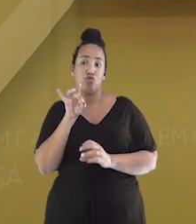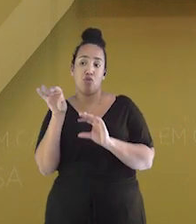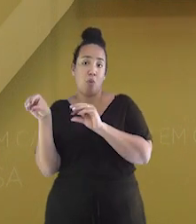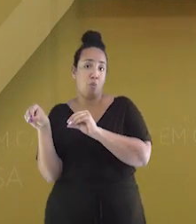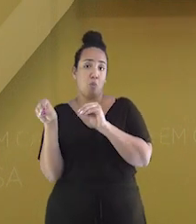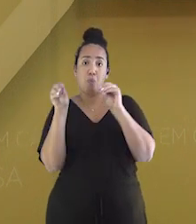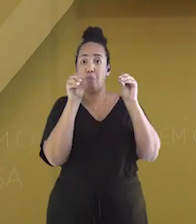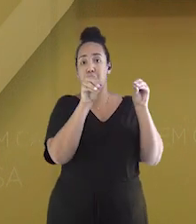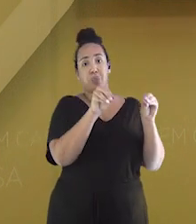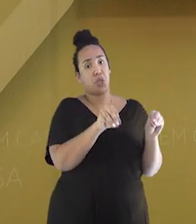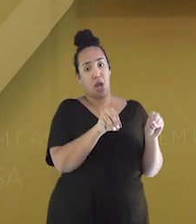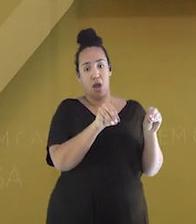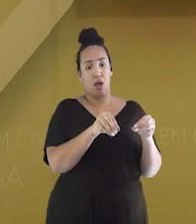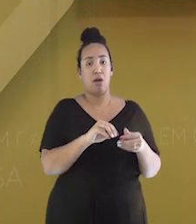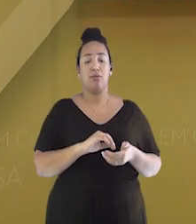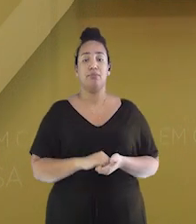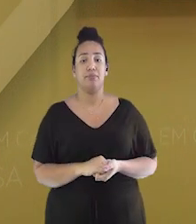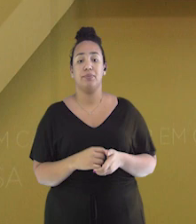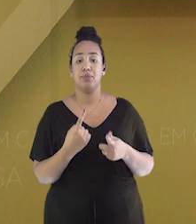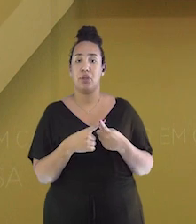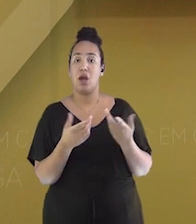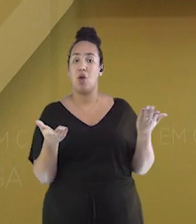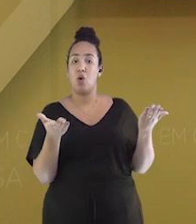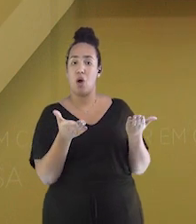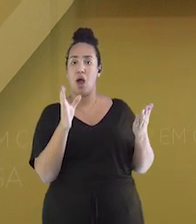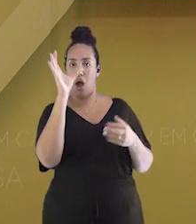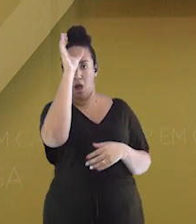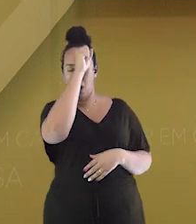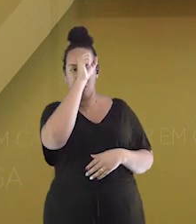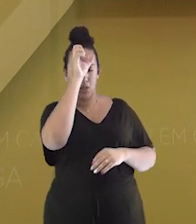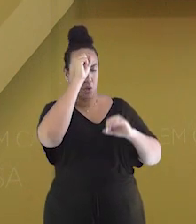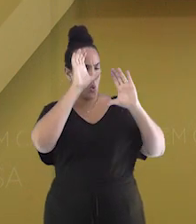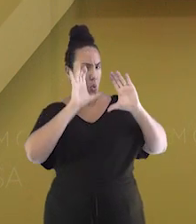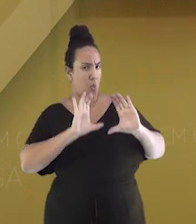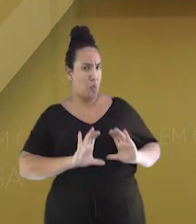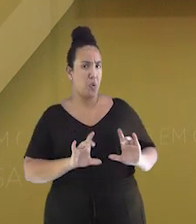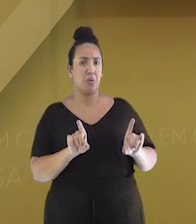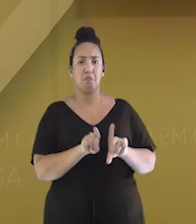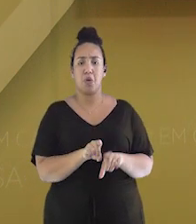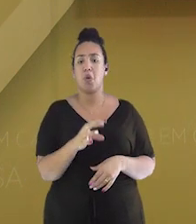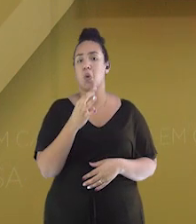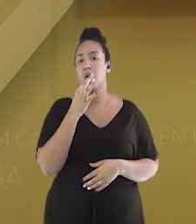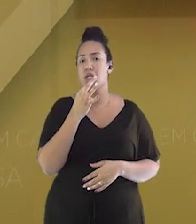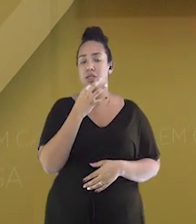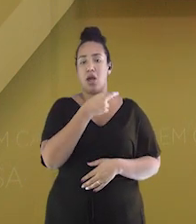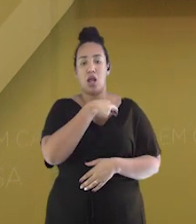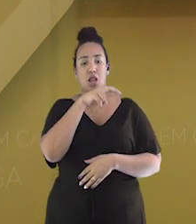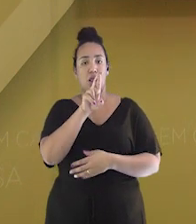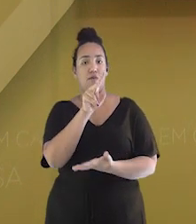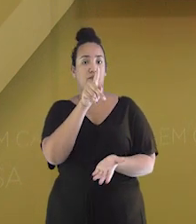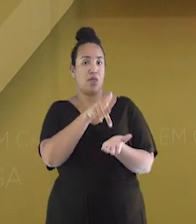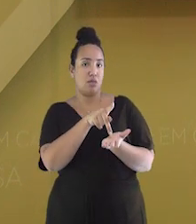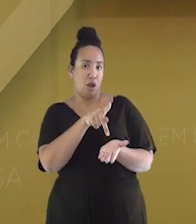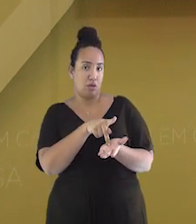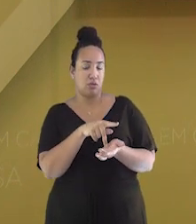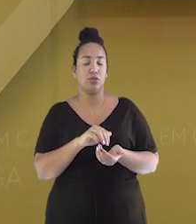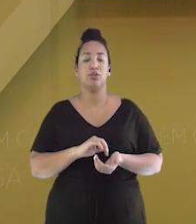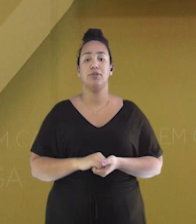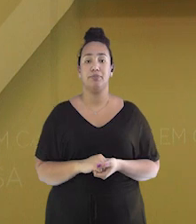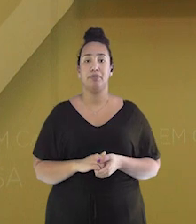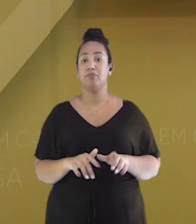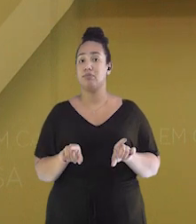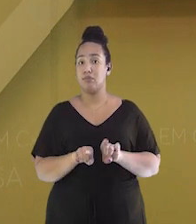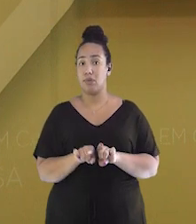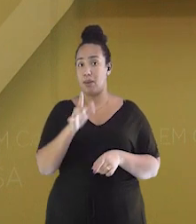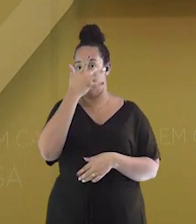para o mundo cristão, onde seriam civilizados e teriam o conhecimento da verdadeira religião. Além disso, o